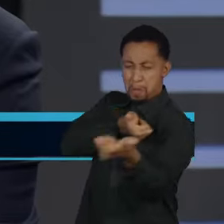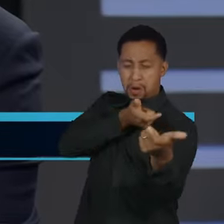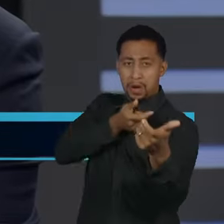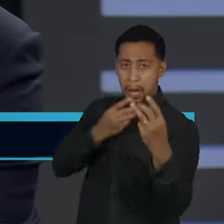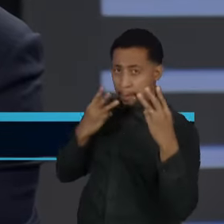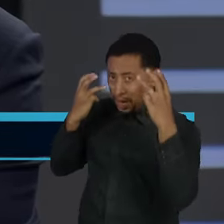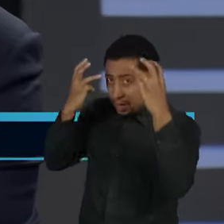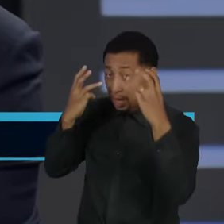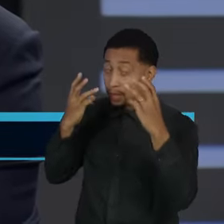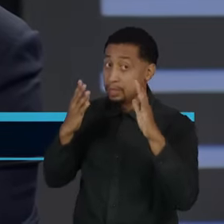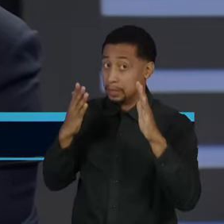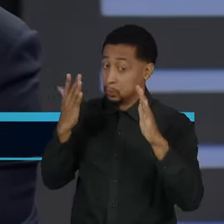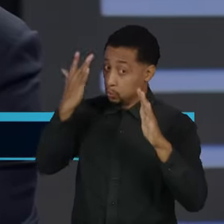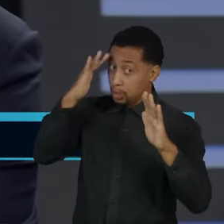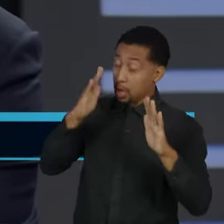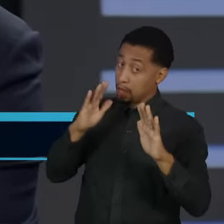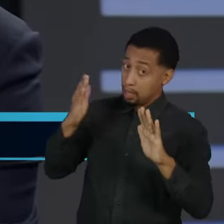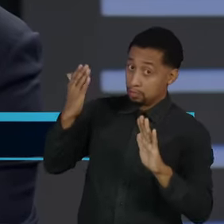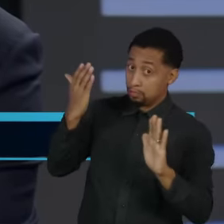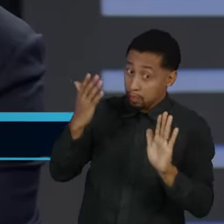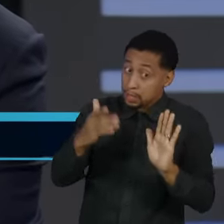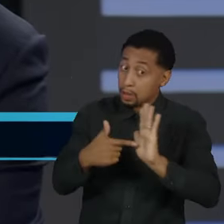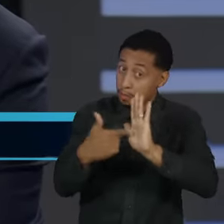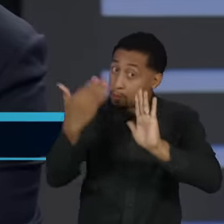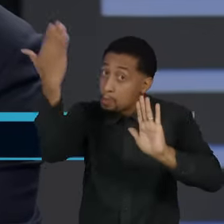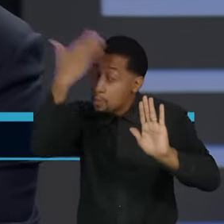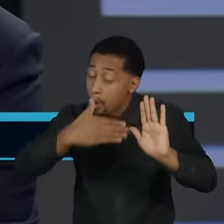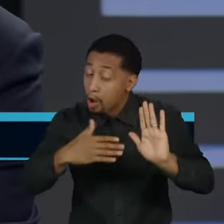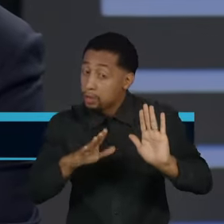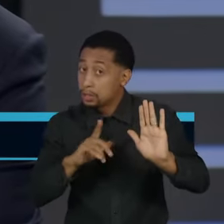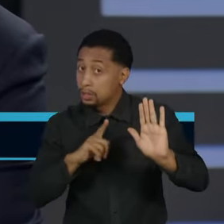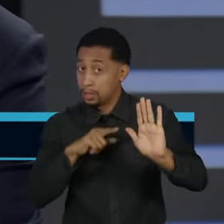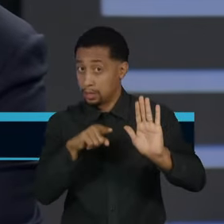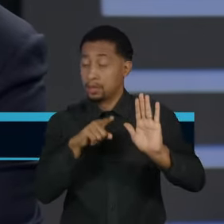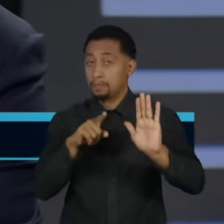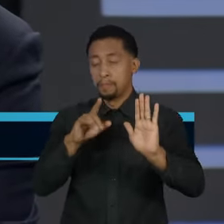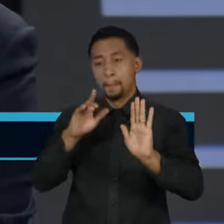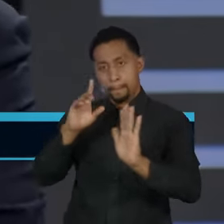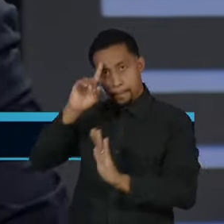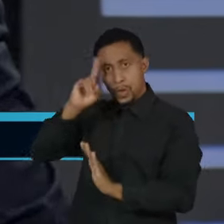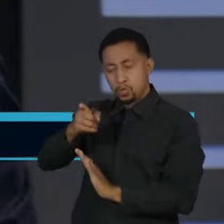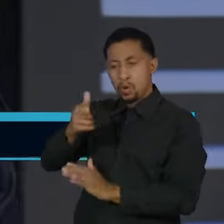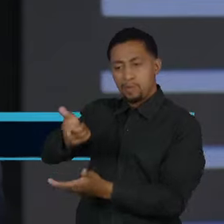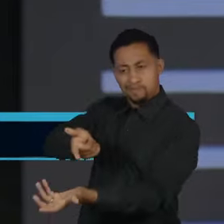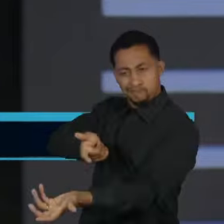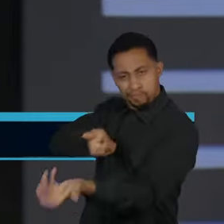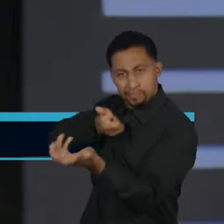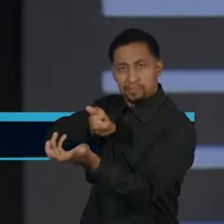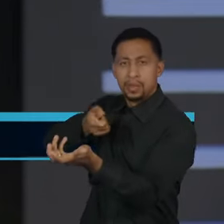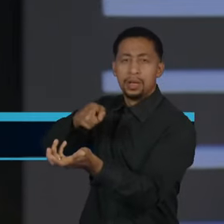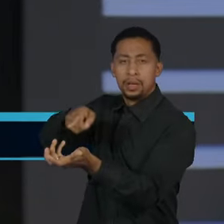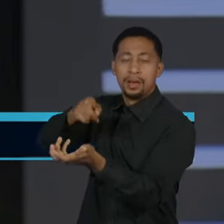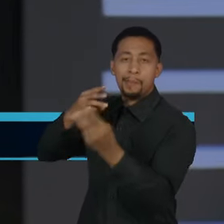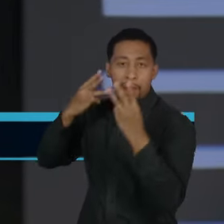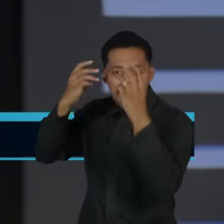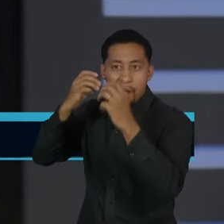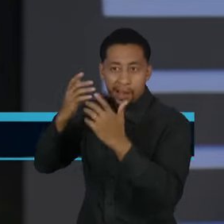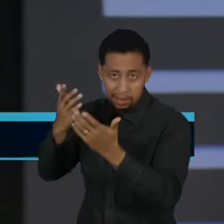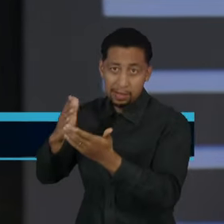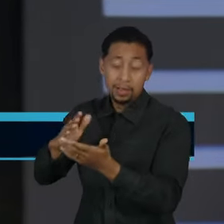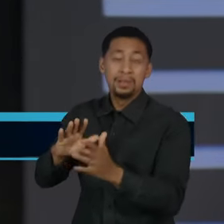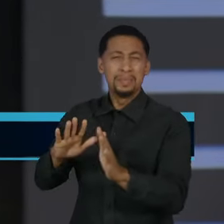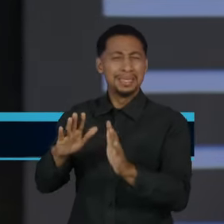isso, certo? Que fosse assassinada uma pessoa, no caso a Marielle, certo? Não tem por que ele ter prerrogativo de foro nesse